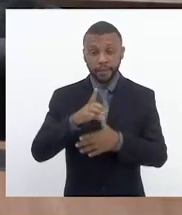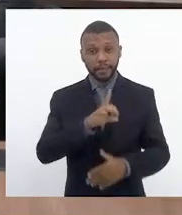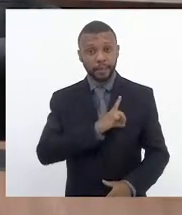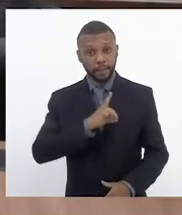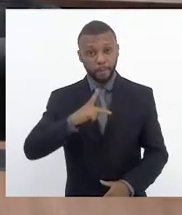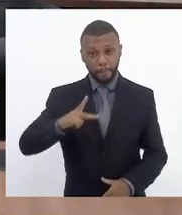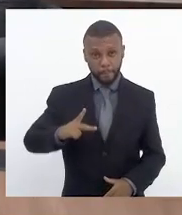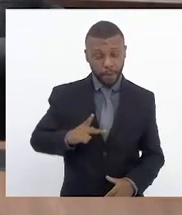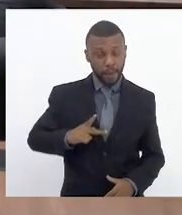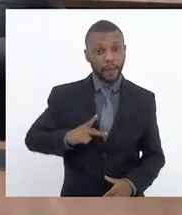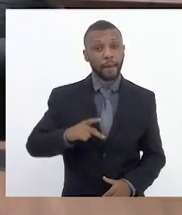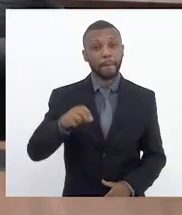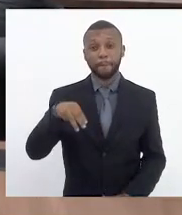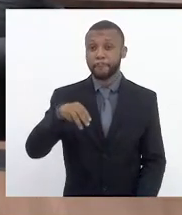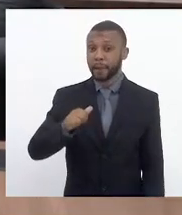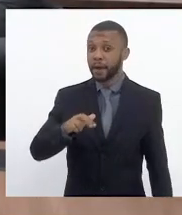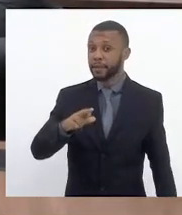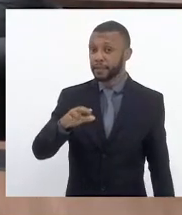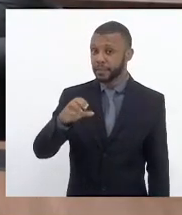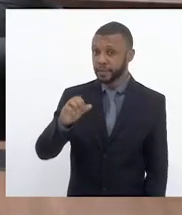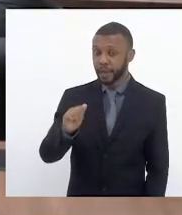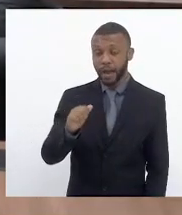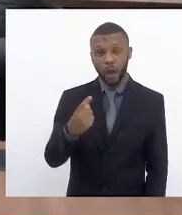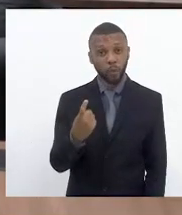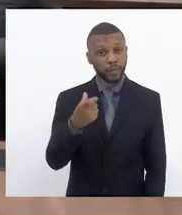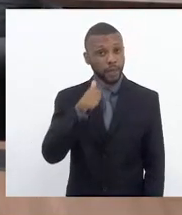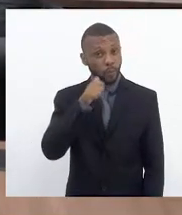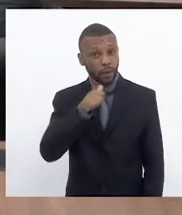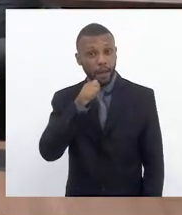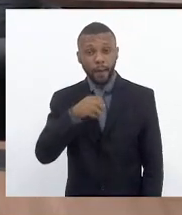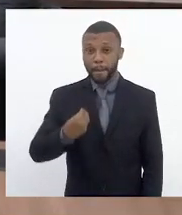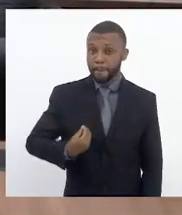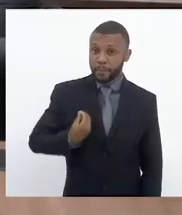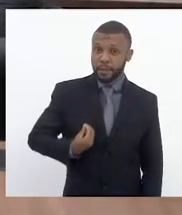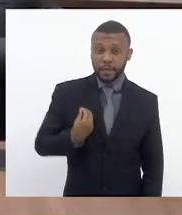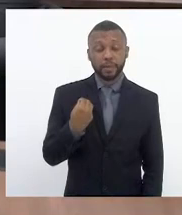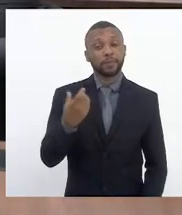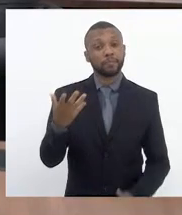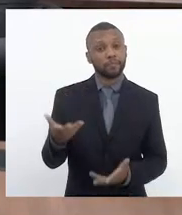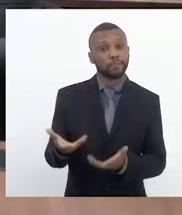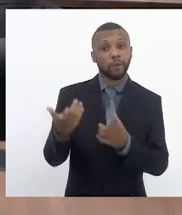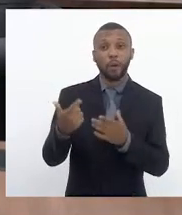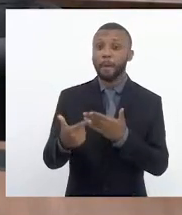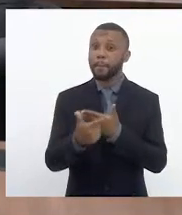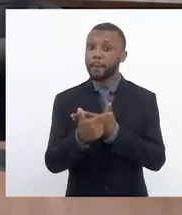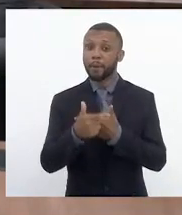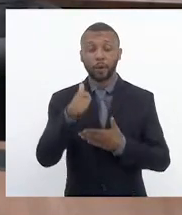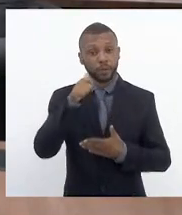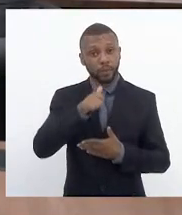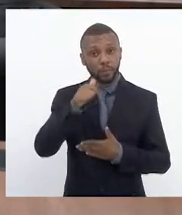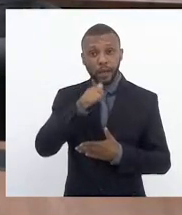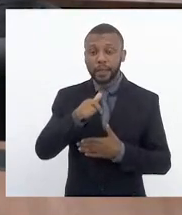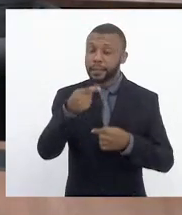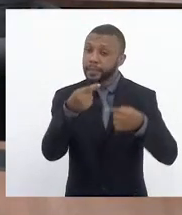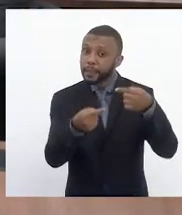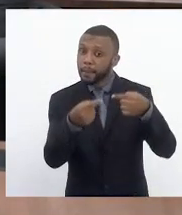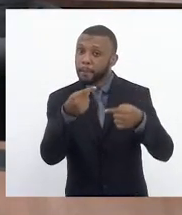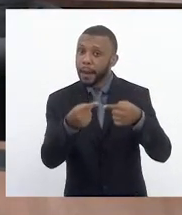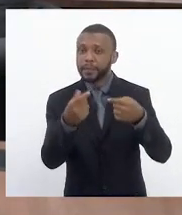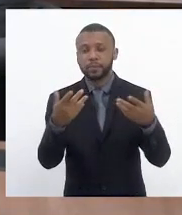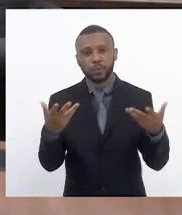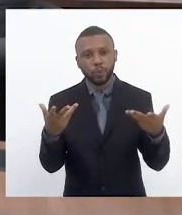Carmem a única mulher presente nessa mesa e aí ressaltar ao papel das mulheres também desse debate tão fundamental para o futuro